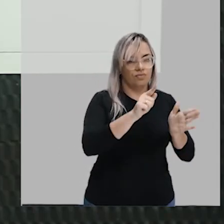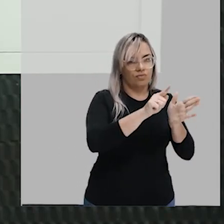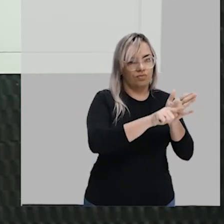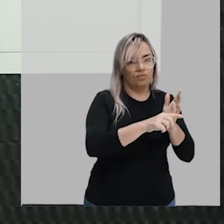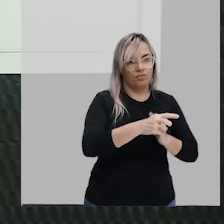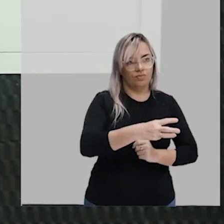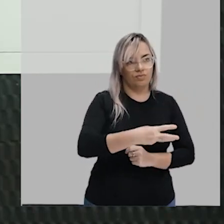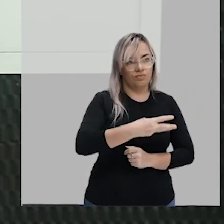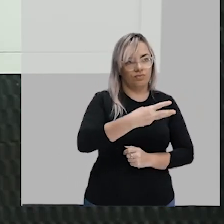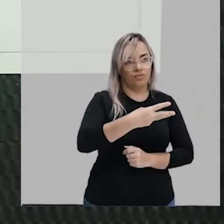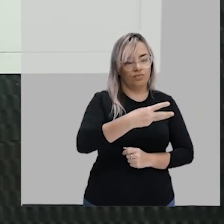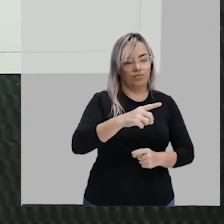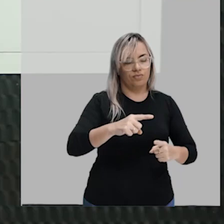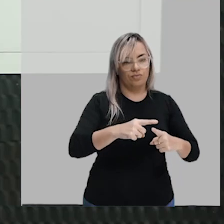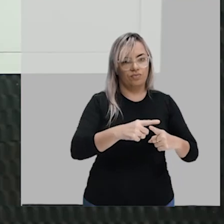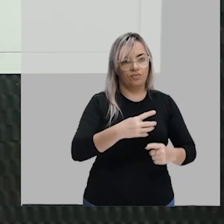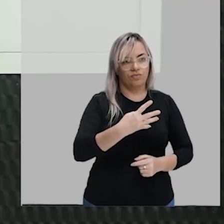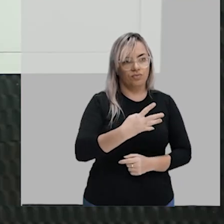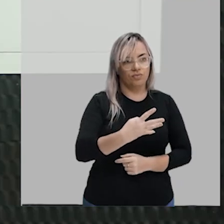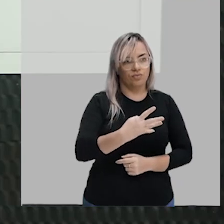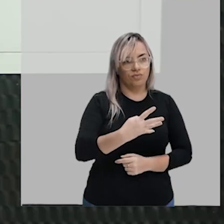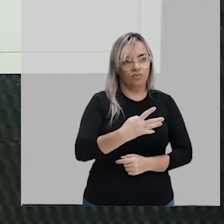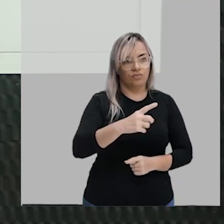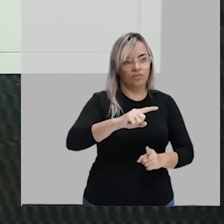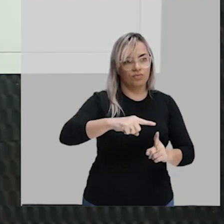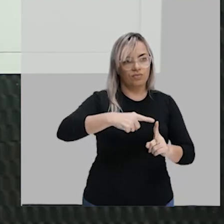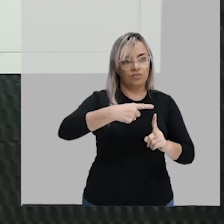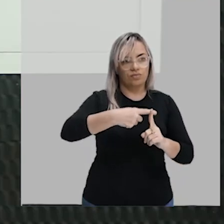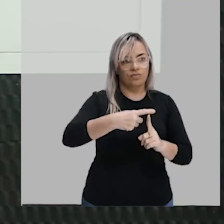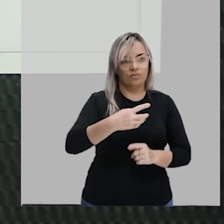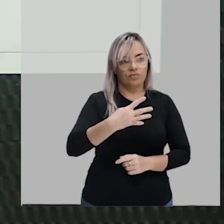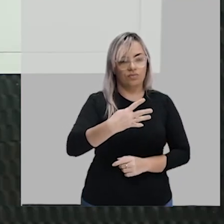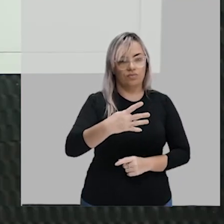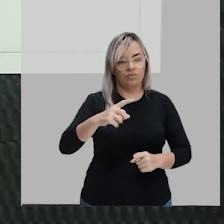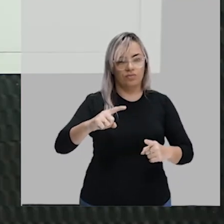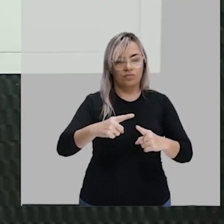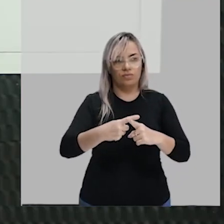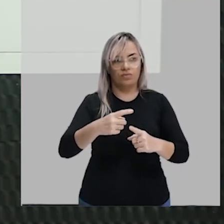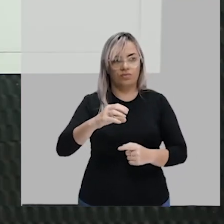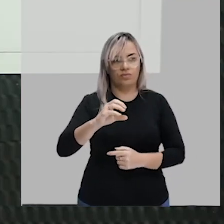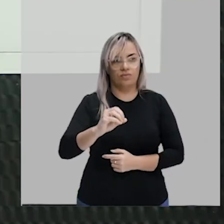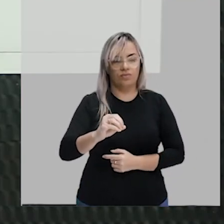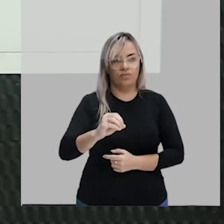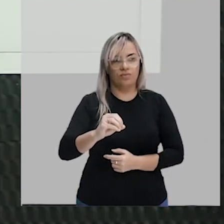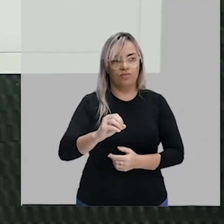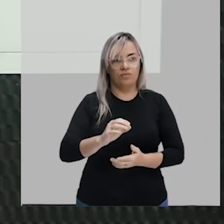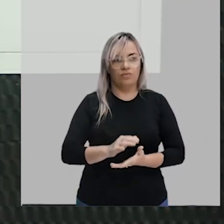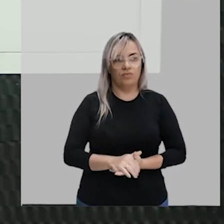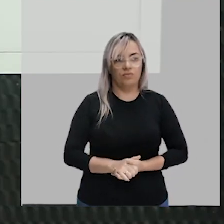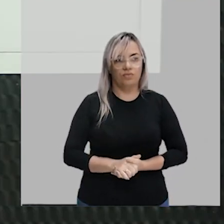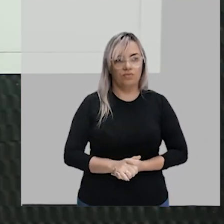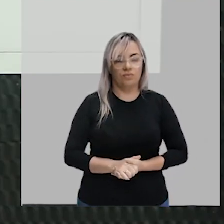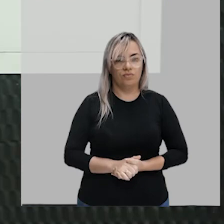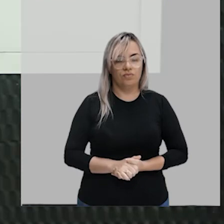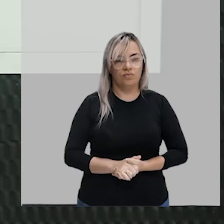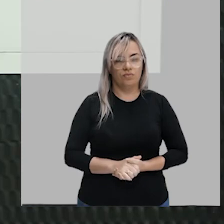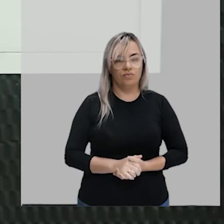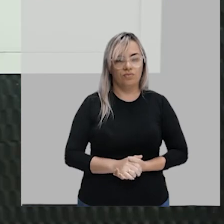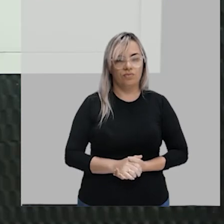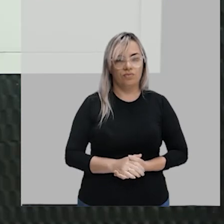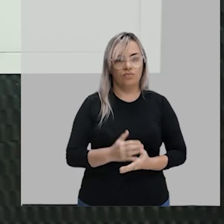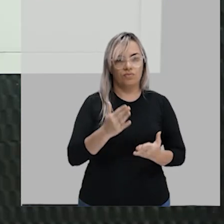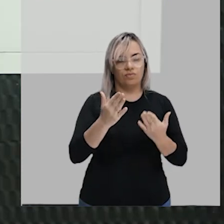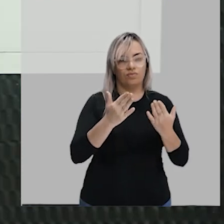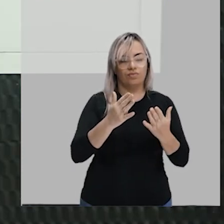4, mais 4 vezes 0. Você pode até colar com a de cima, ó. Esses carinhas aqui